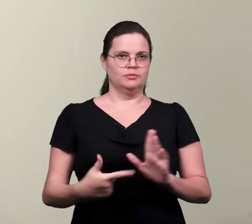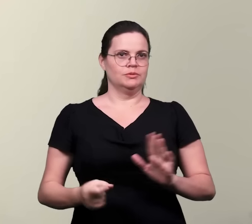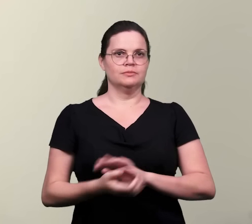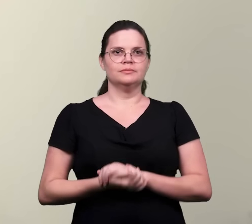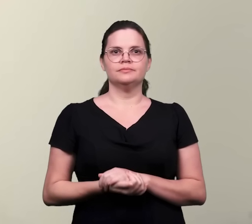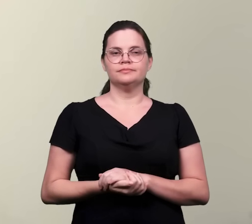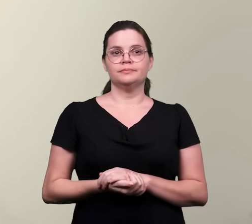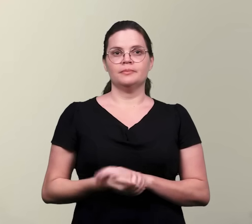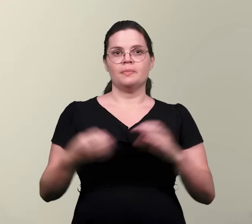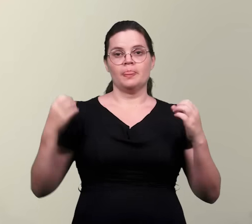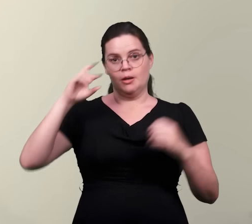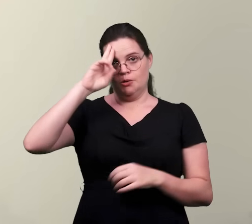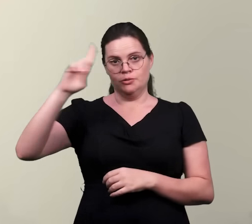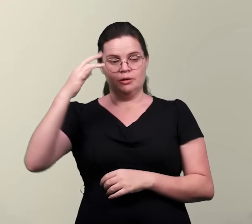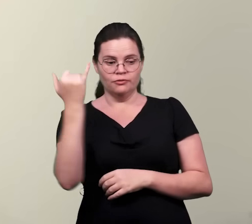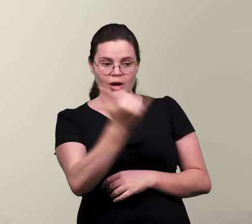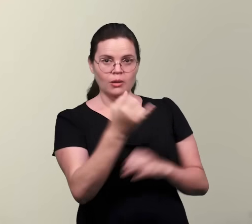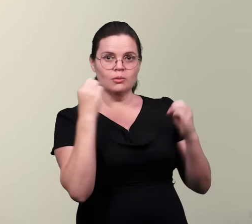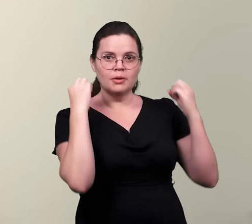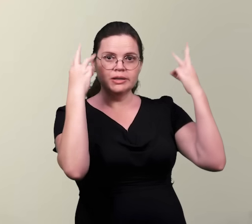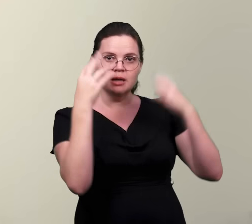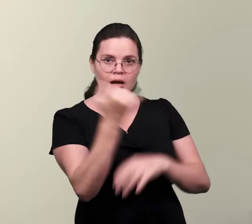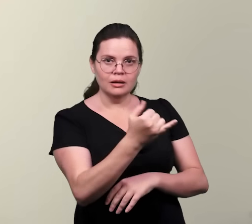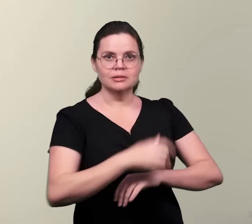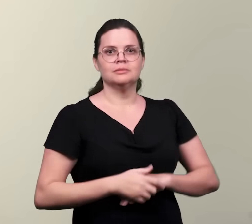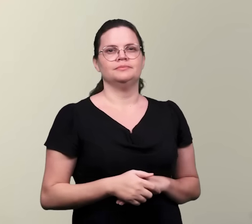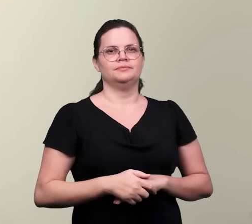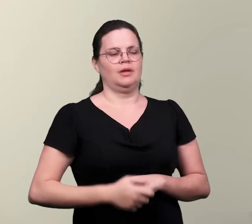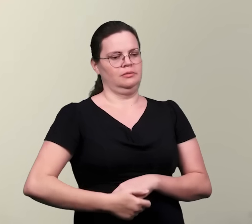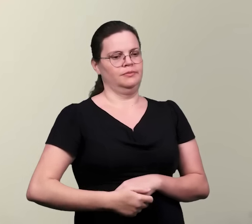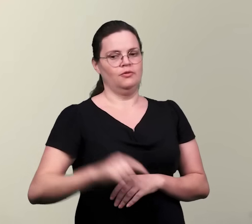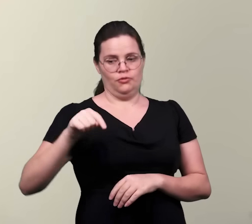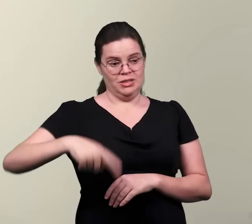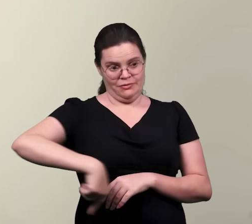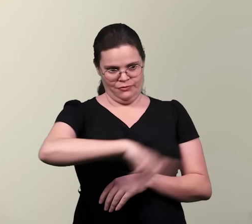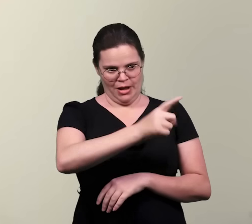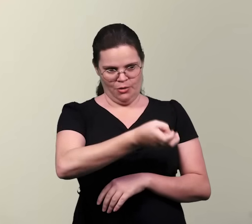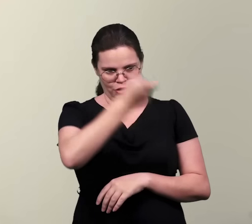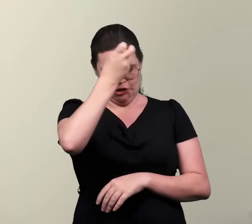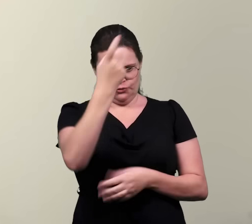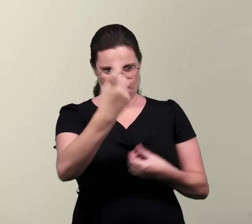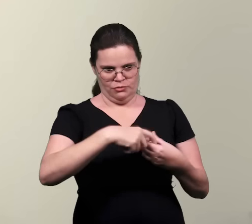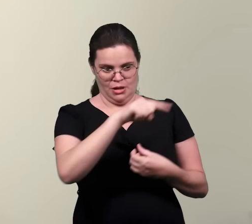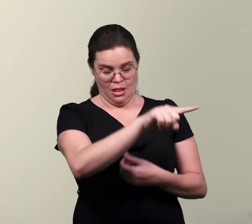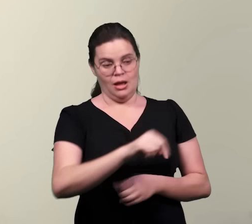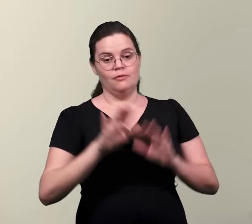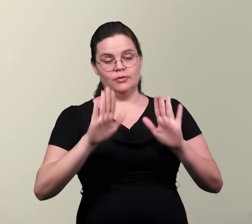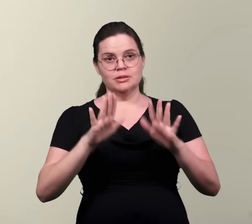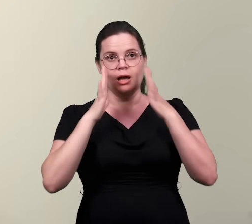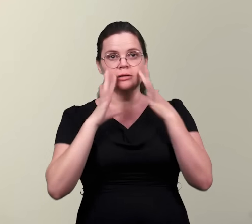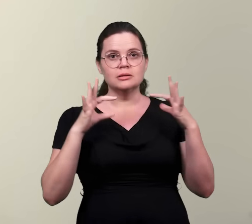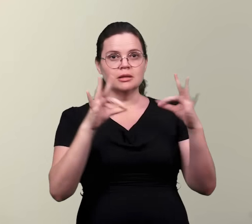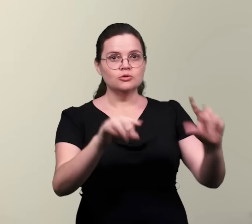assim: E disse o Senhor a Moisés: Quando voltares ao Egito, atenta